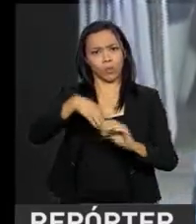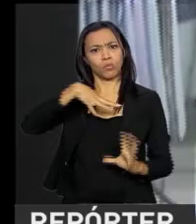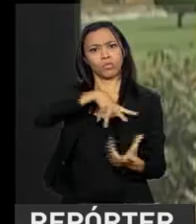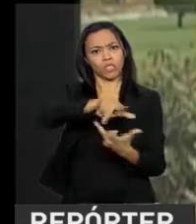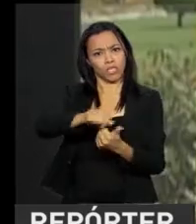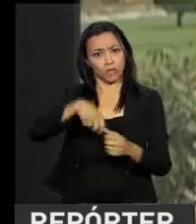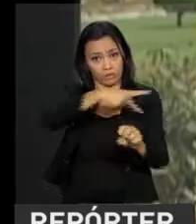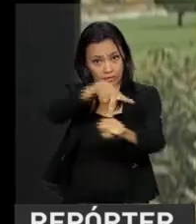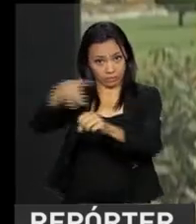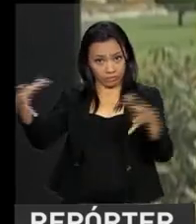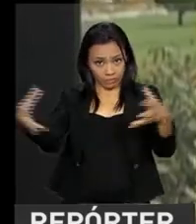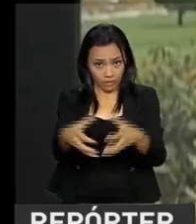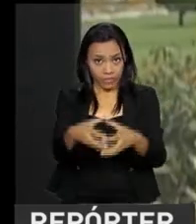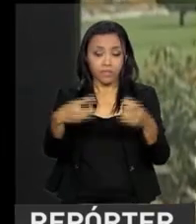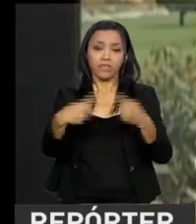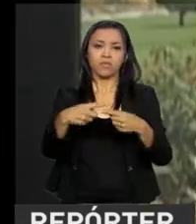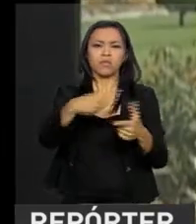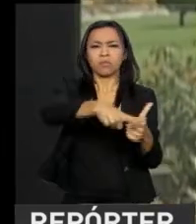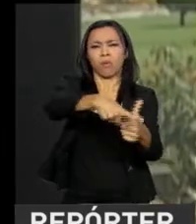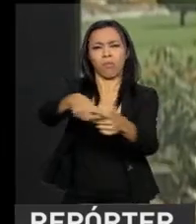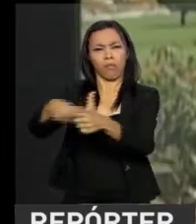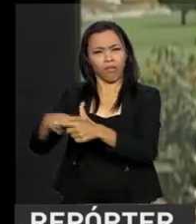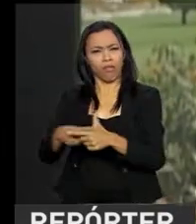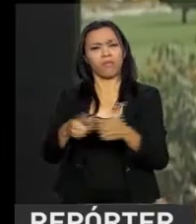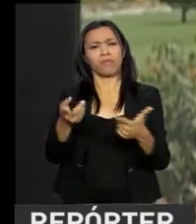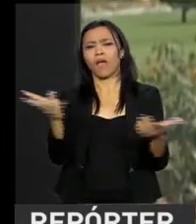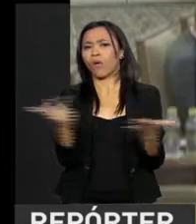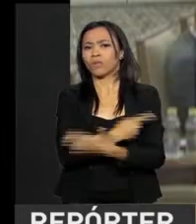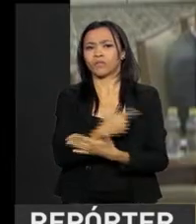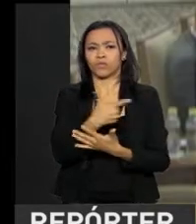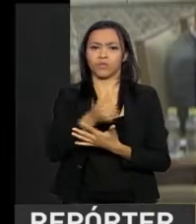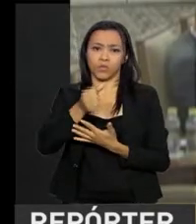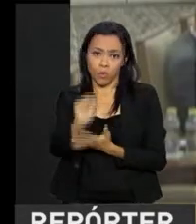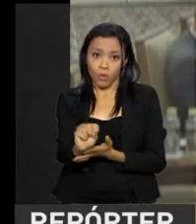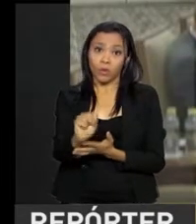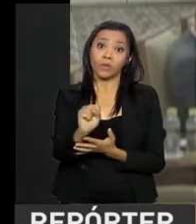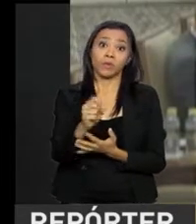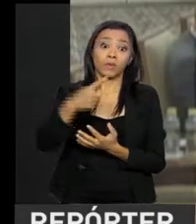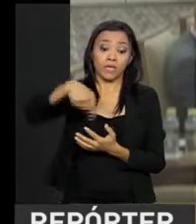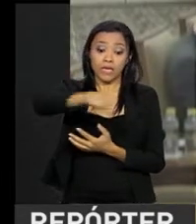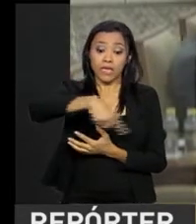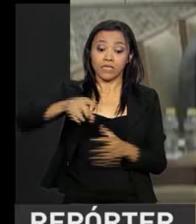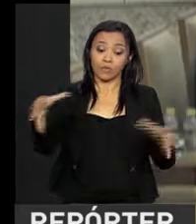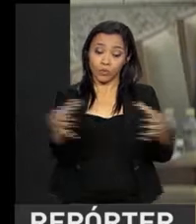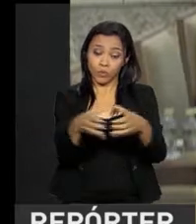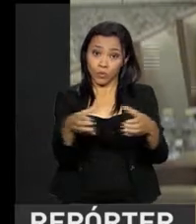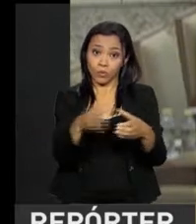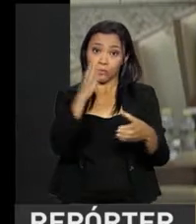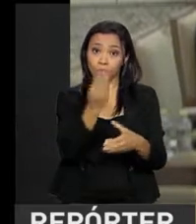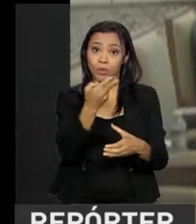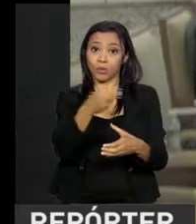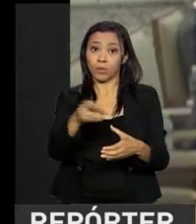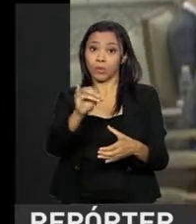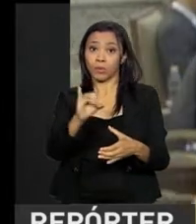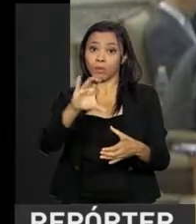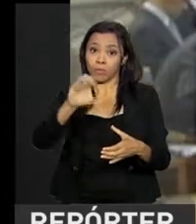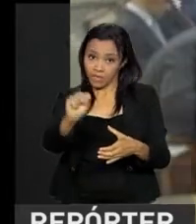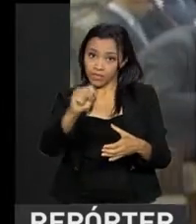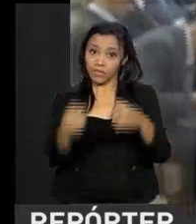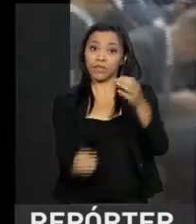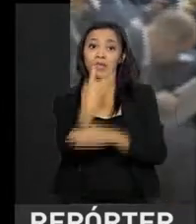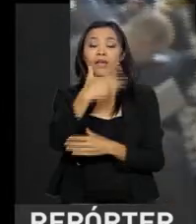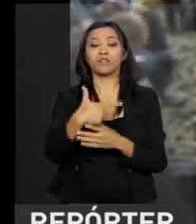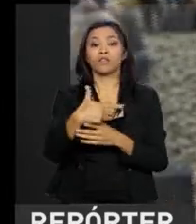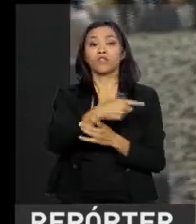emergentes ea crise nas economias desenvolvidas em 2008 fizeram com que o apelido brics criado em 2001 pela imprensa